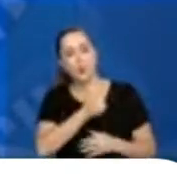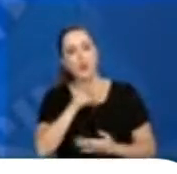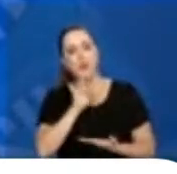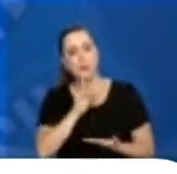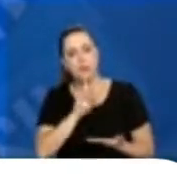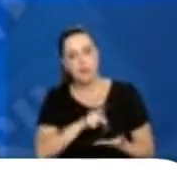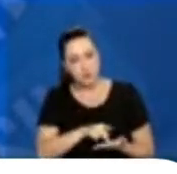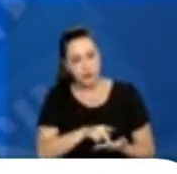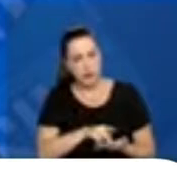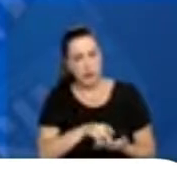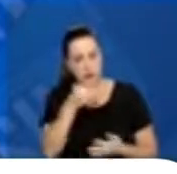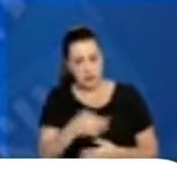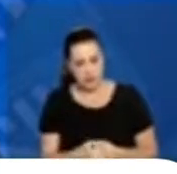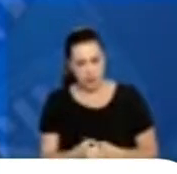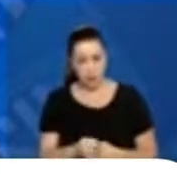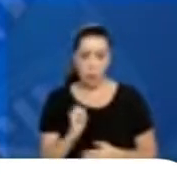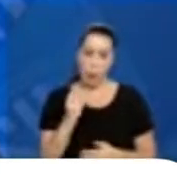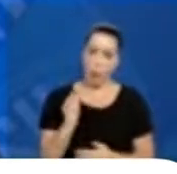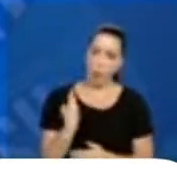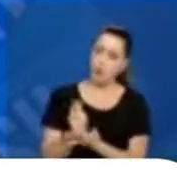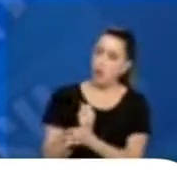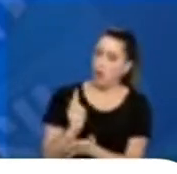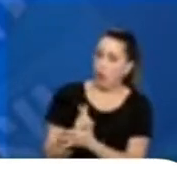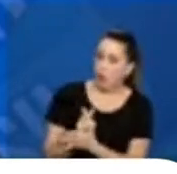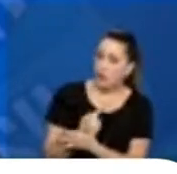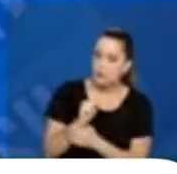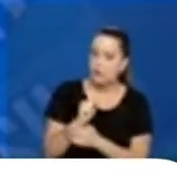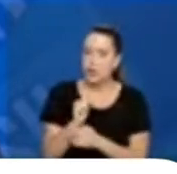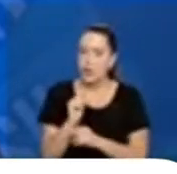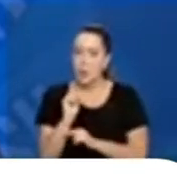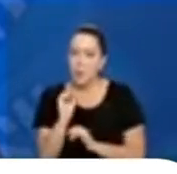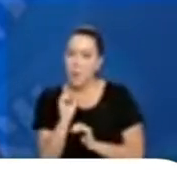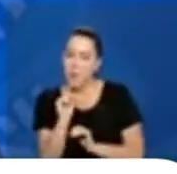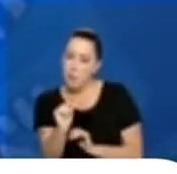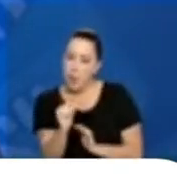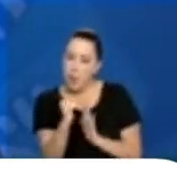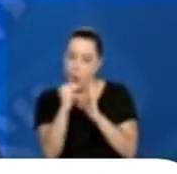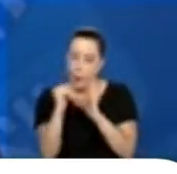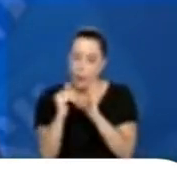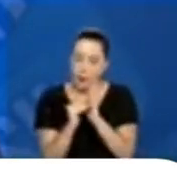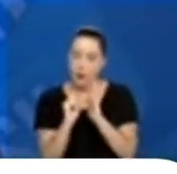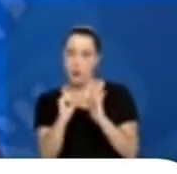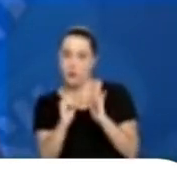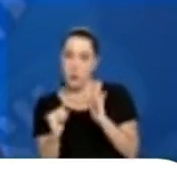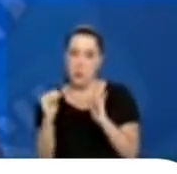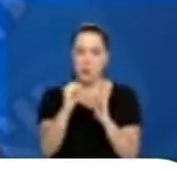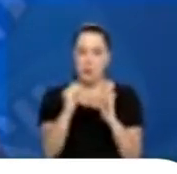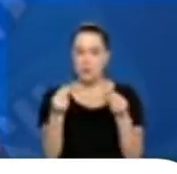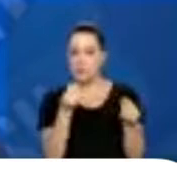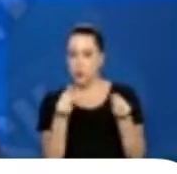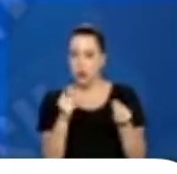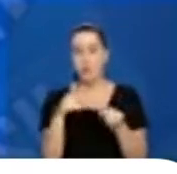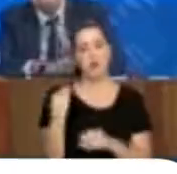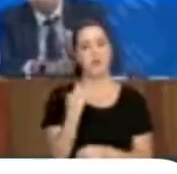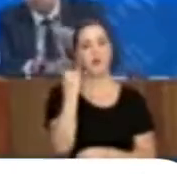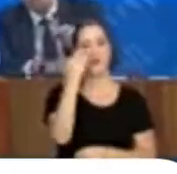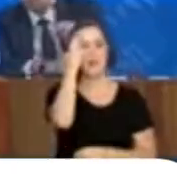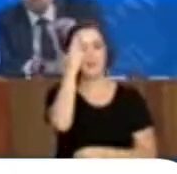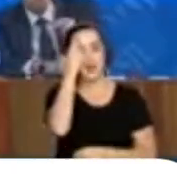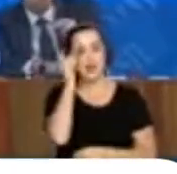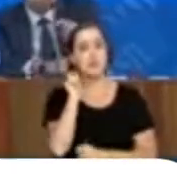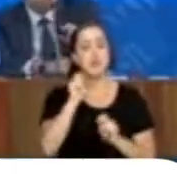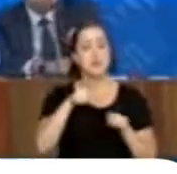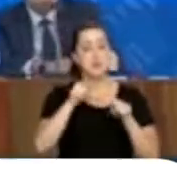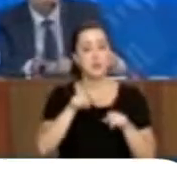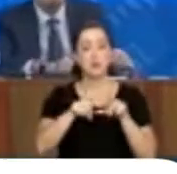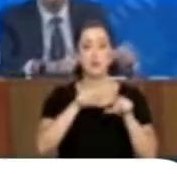aquilo pode estar errado. Isso é fundamental para a gente entender exatamente o que está acontecendo e definir o que a gente vai fazer. Ministro,